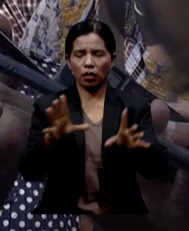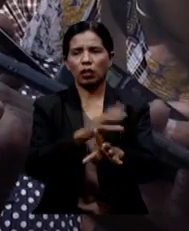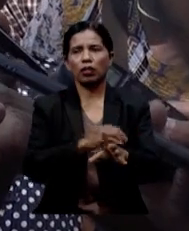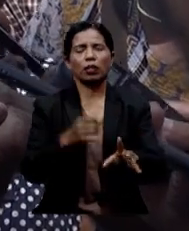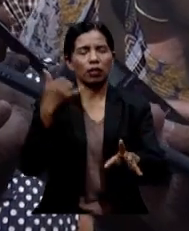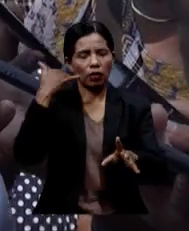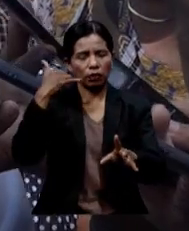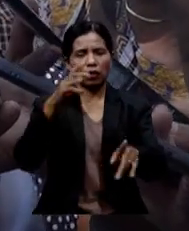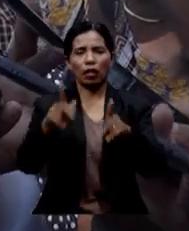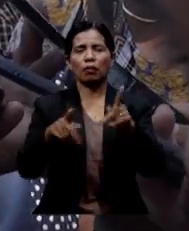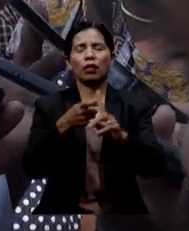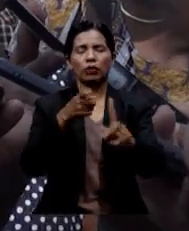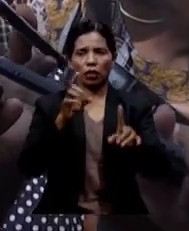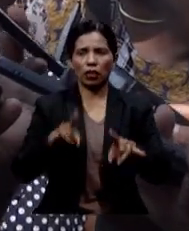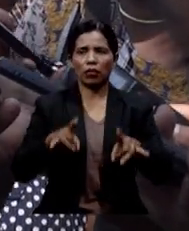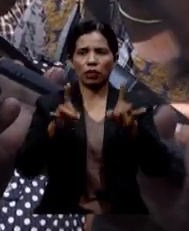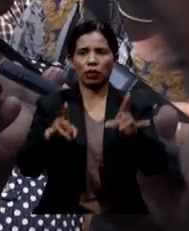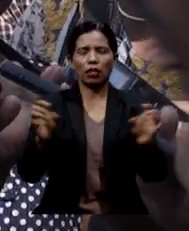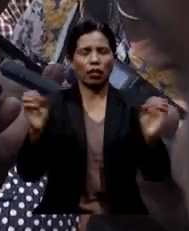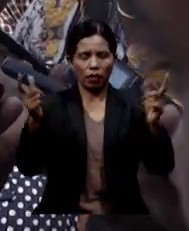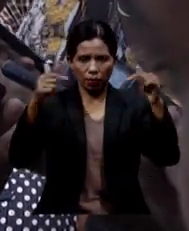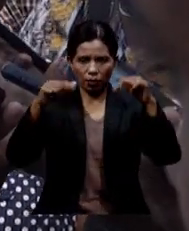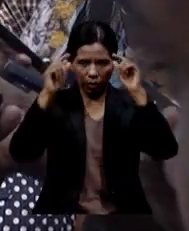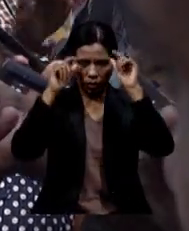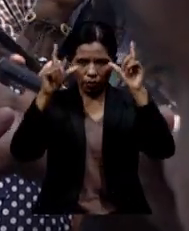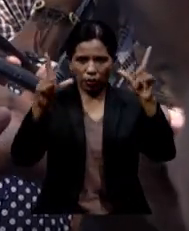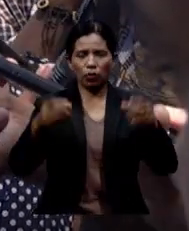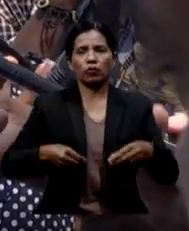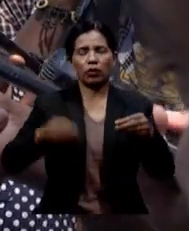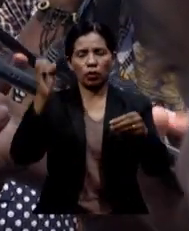é mais Austrália, que também La Maia Timor, pode ter uma opinião.